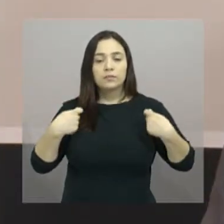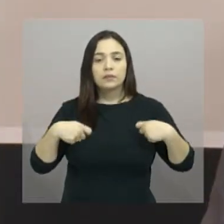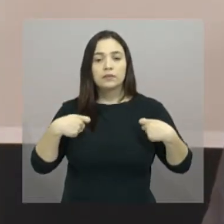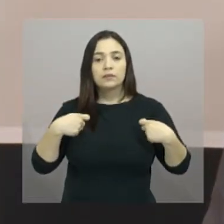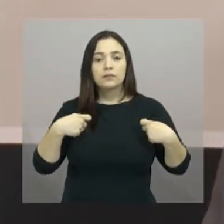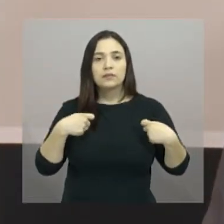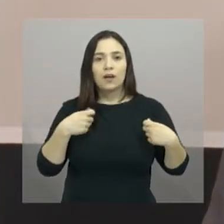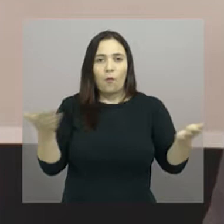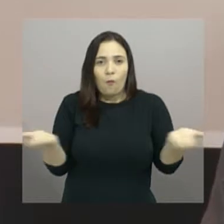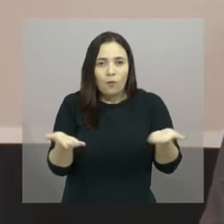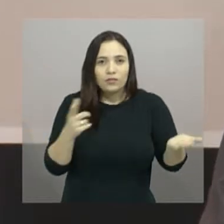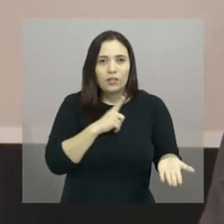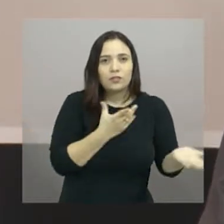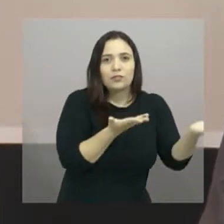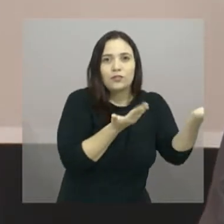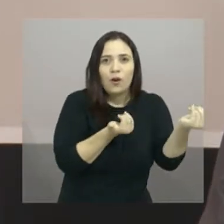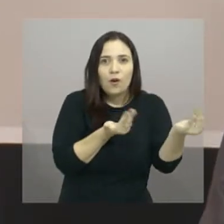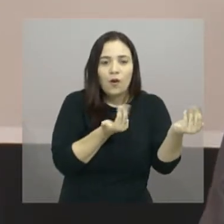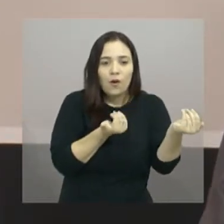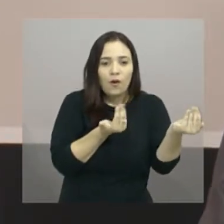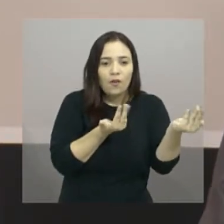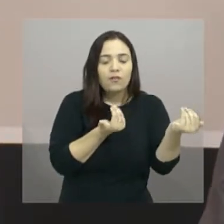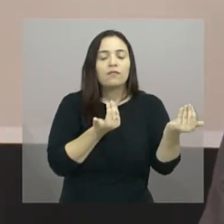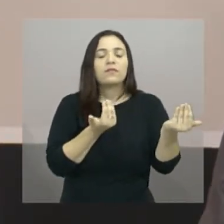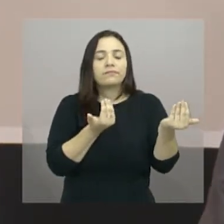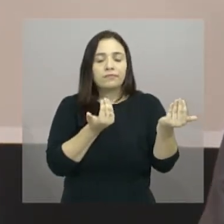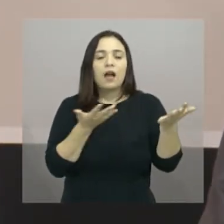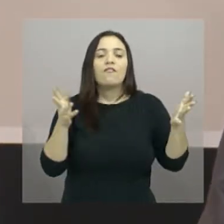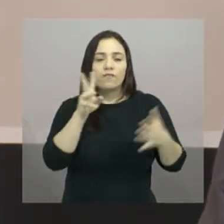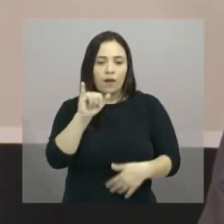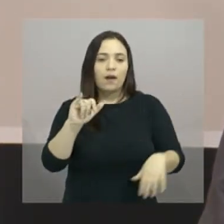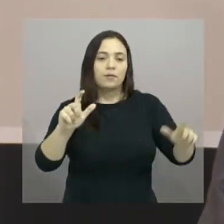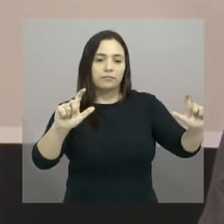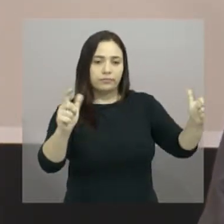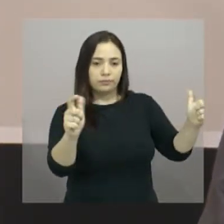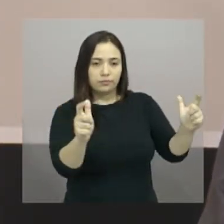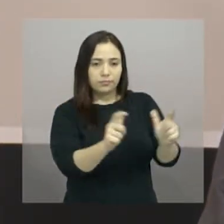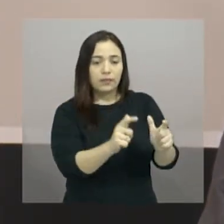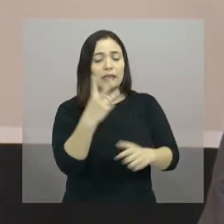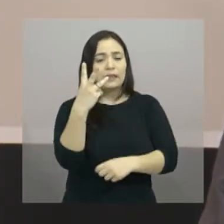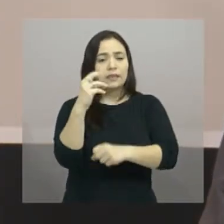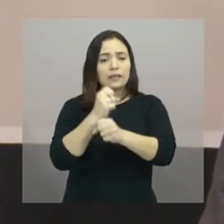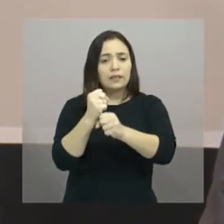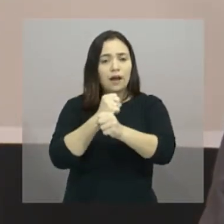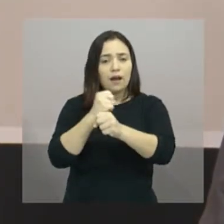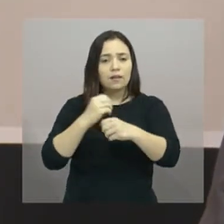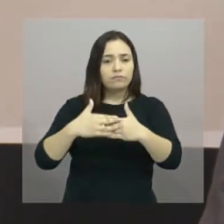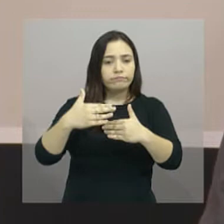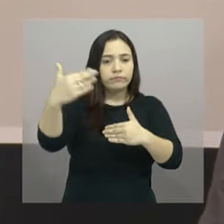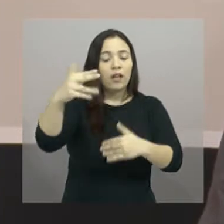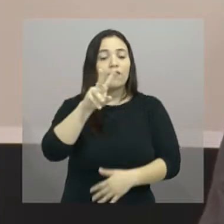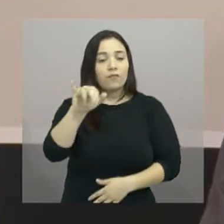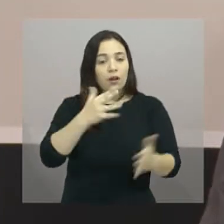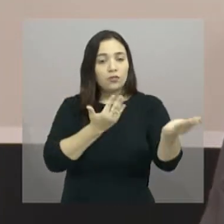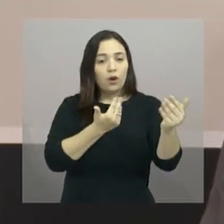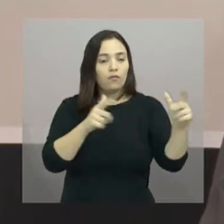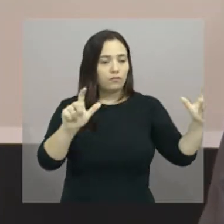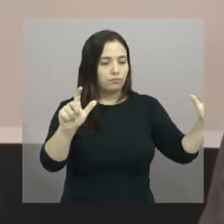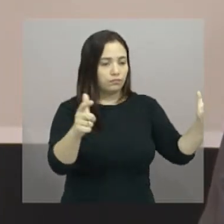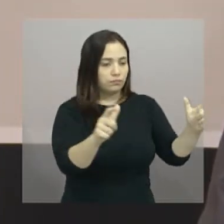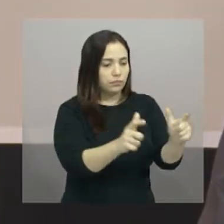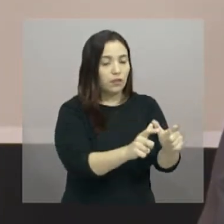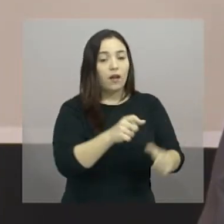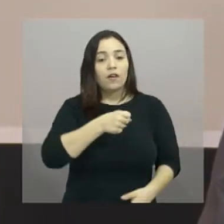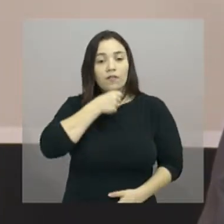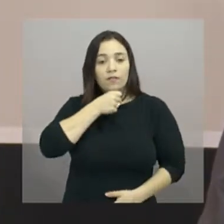jovens como nós temos agora. Verdade. Certo? Então, a tendência é que daqui a 30, 40 anos nós tenhamos menos jovens e mais idosos.